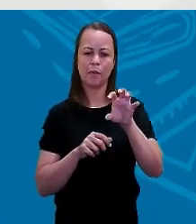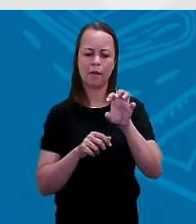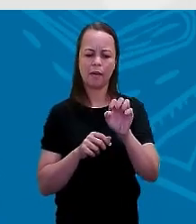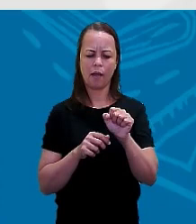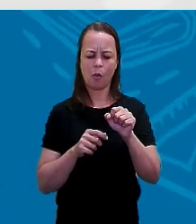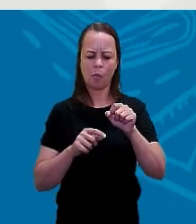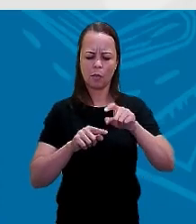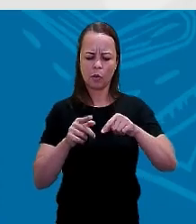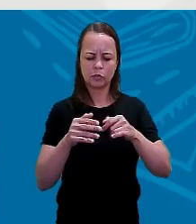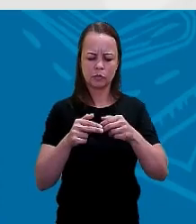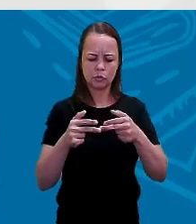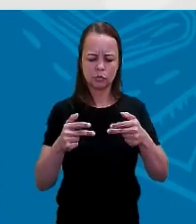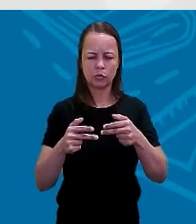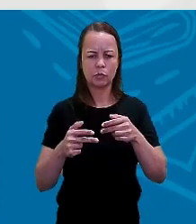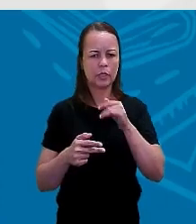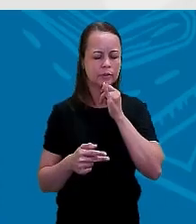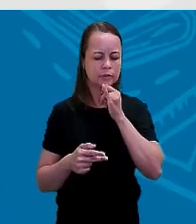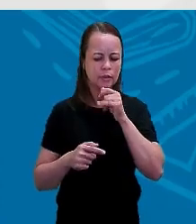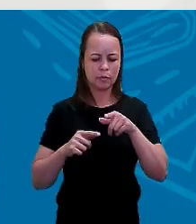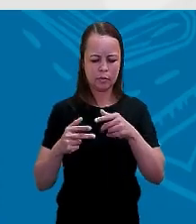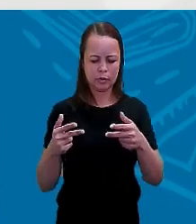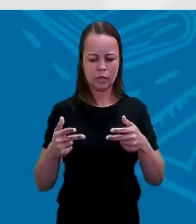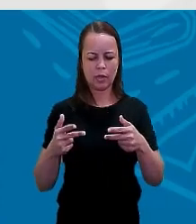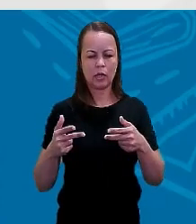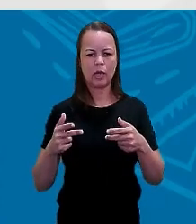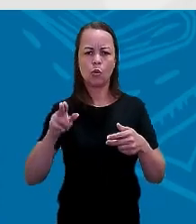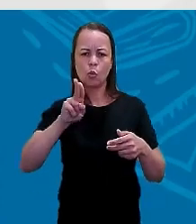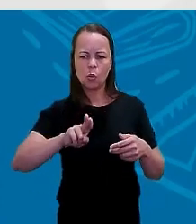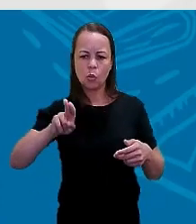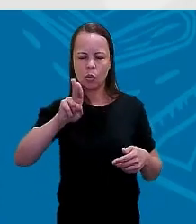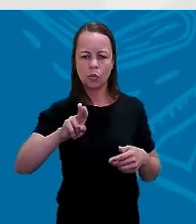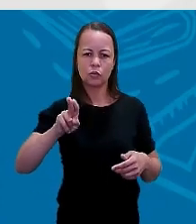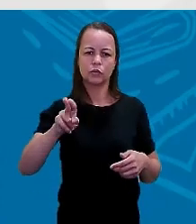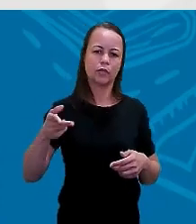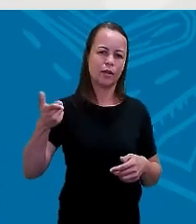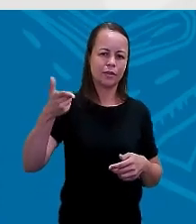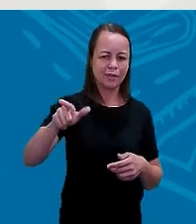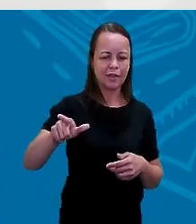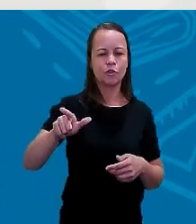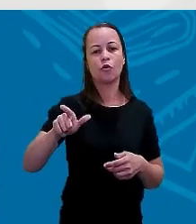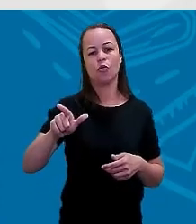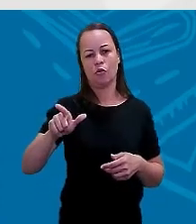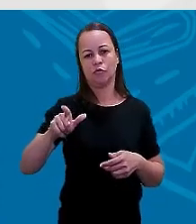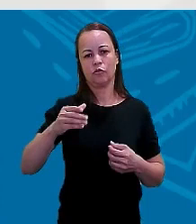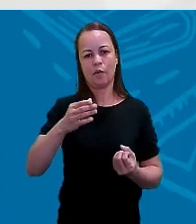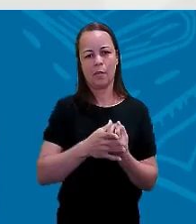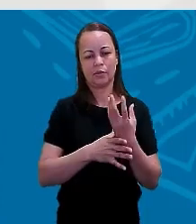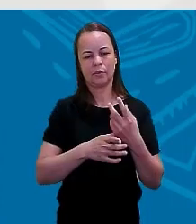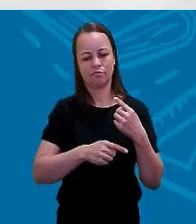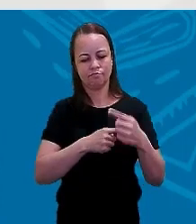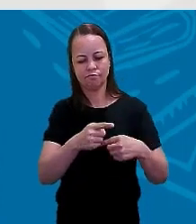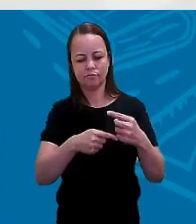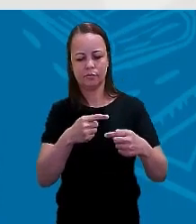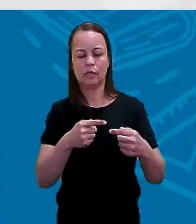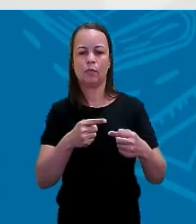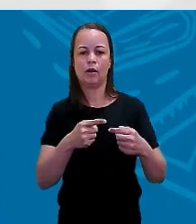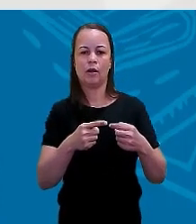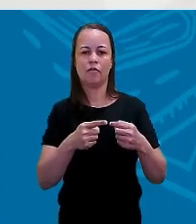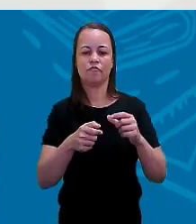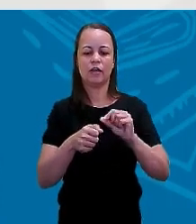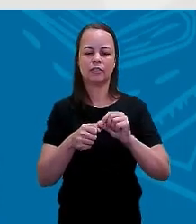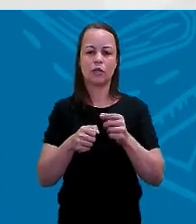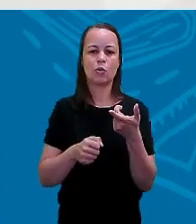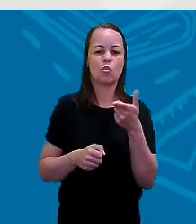a partir daquele objeto, a gente utilizar aquela matéria-prima para produzir um outro tipo de